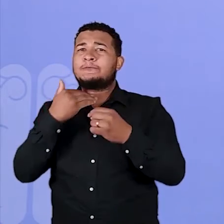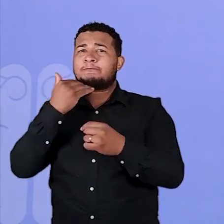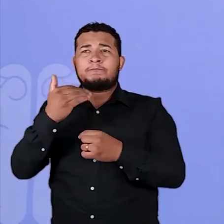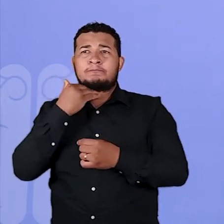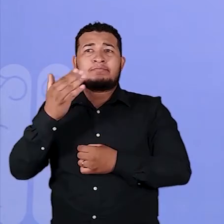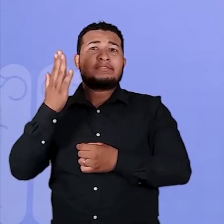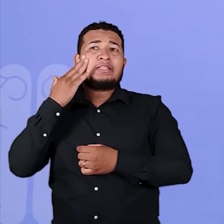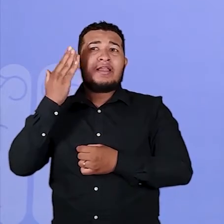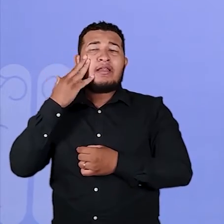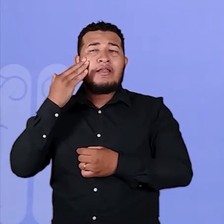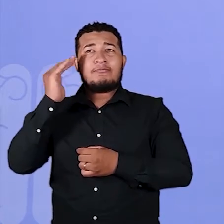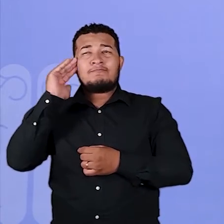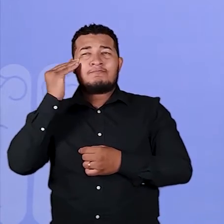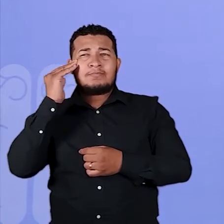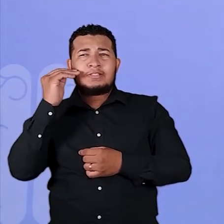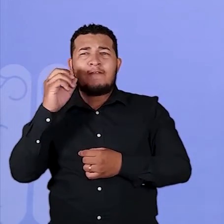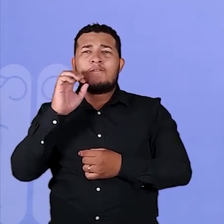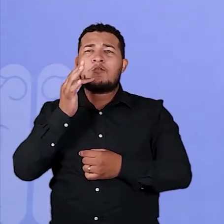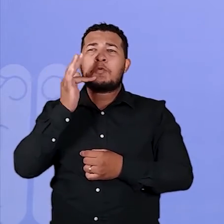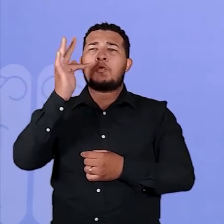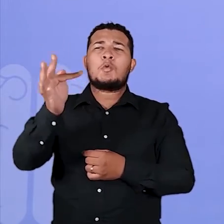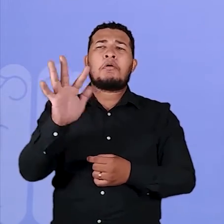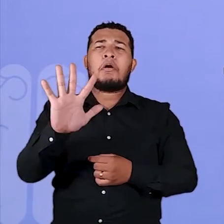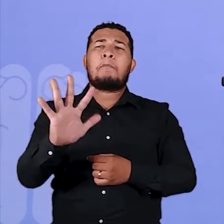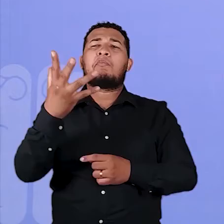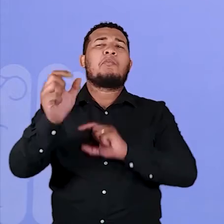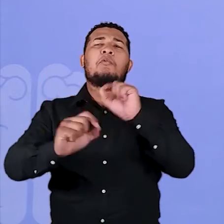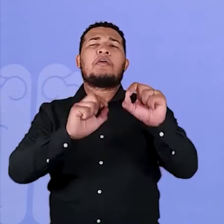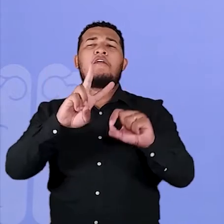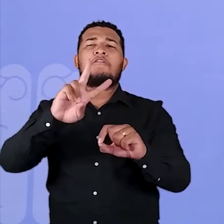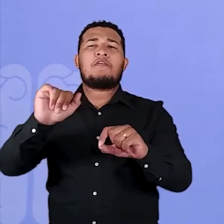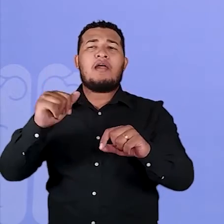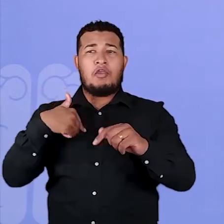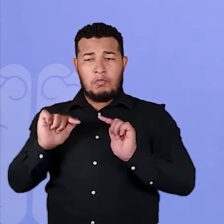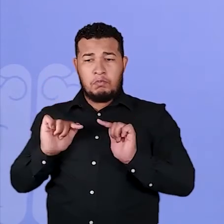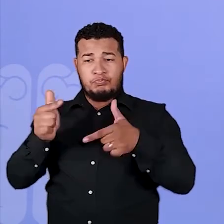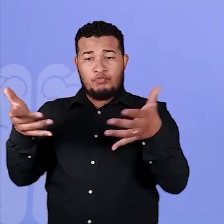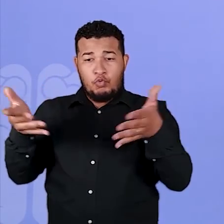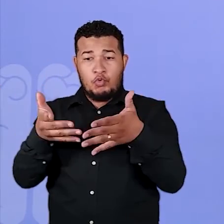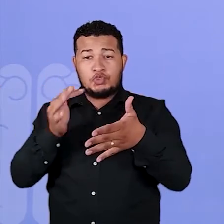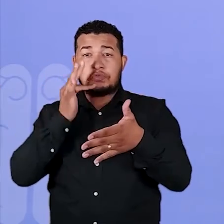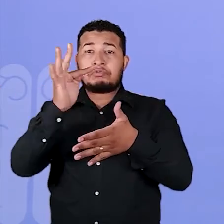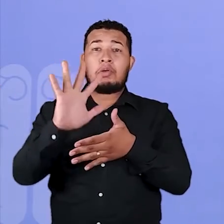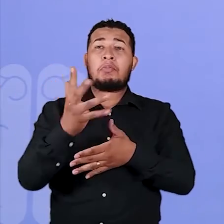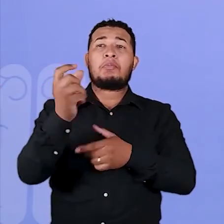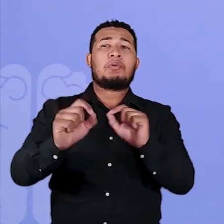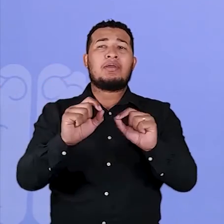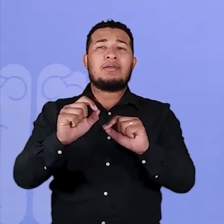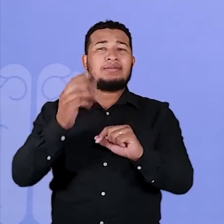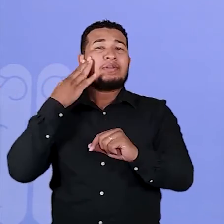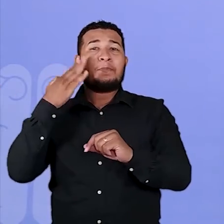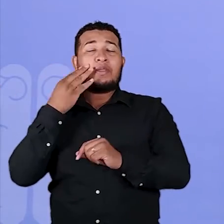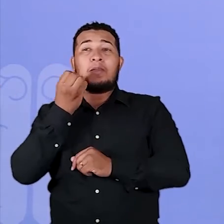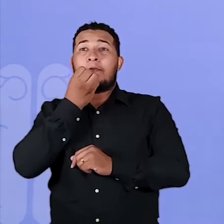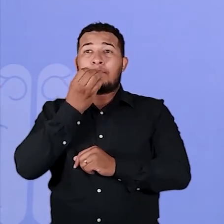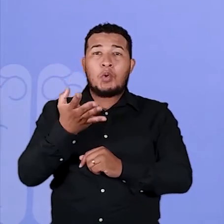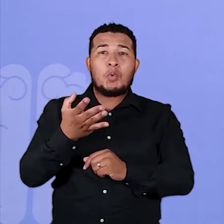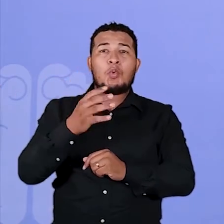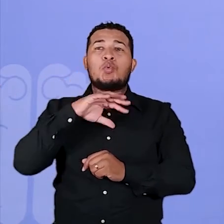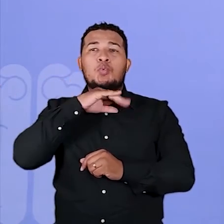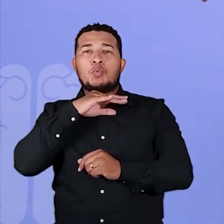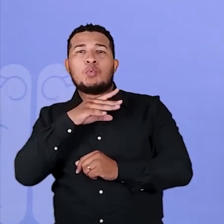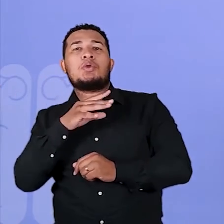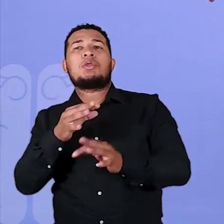gente prever quais são as consequências de uma ação para a gente considerar ela como sendo